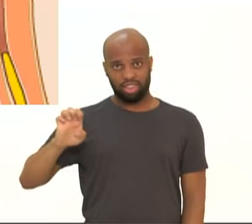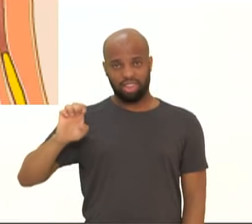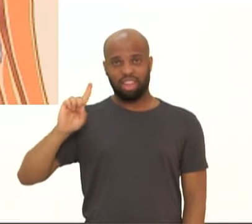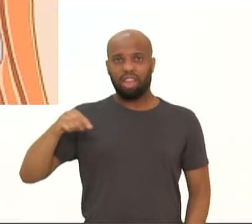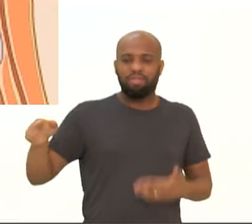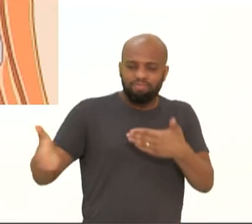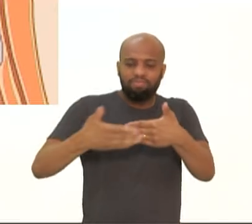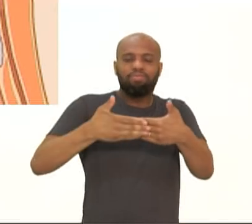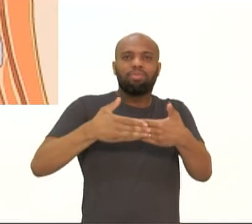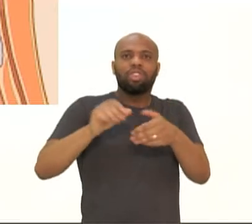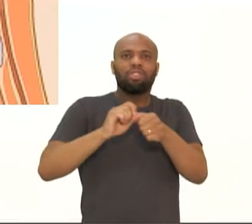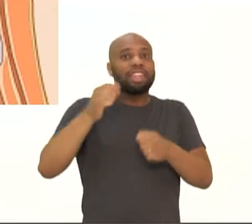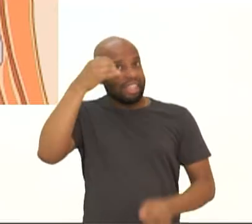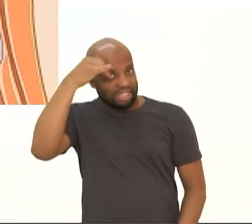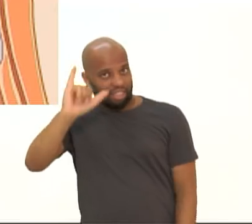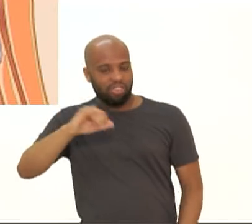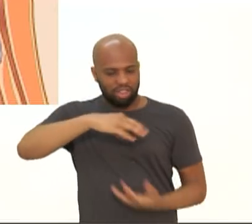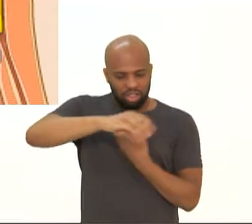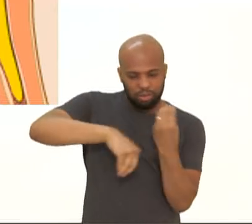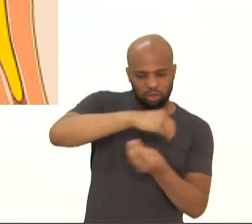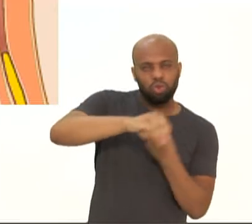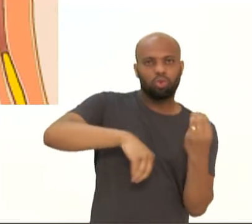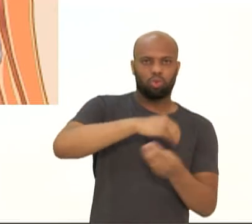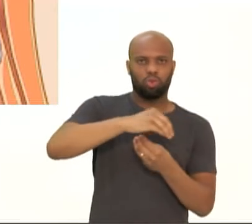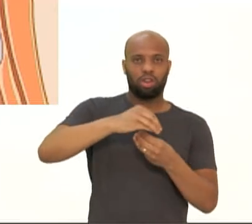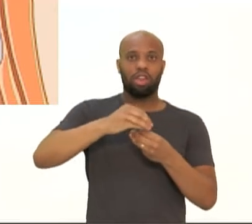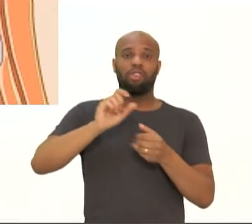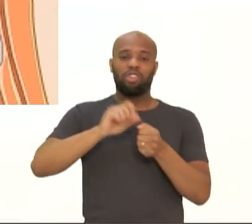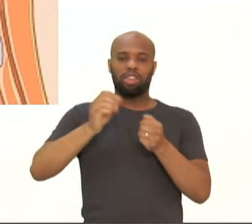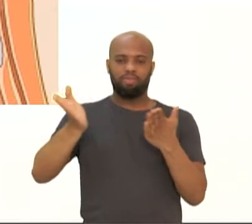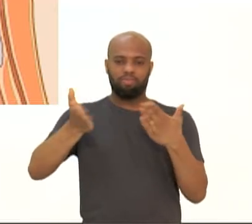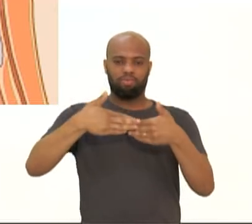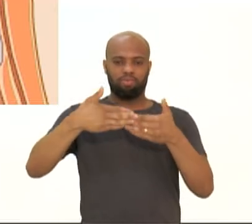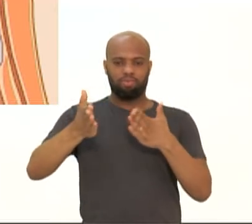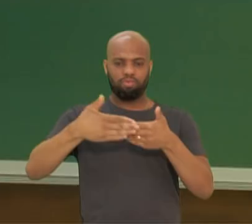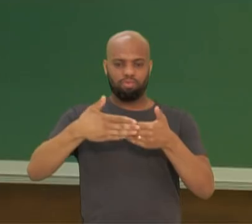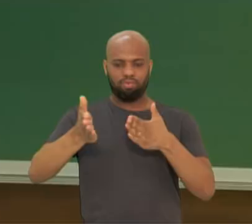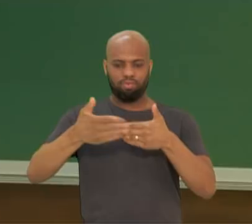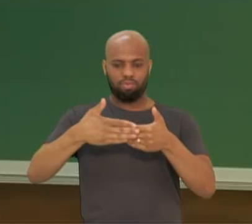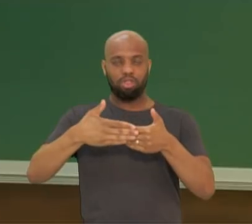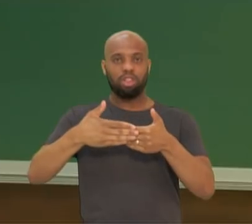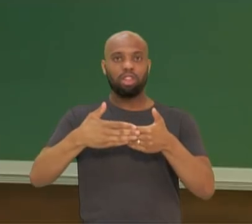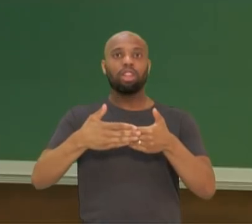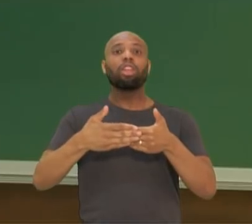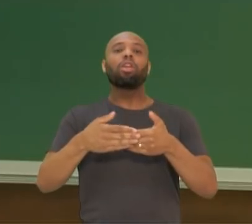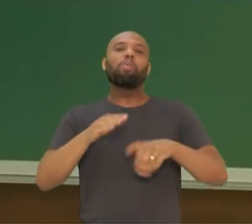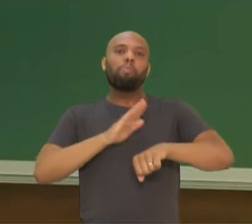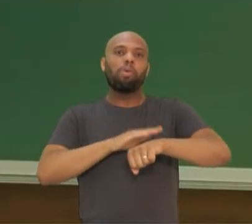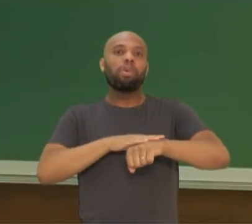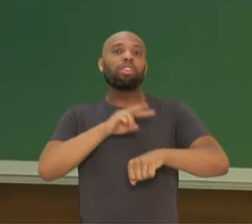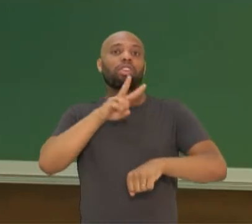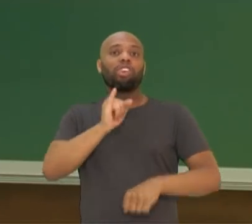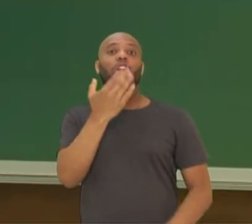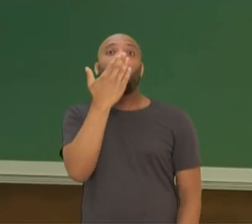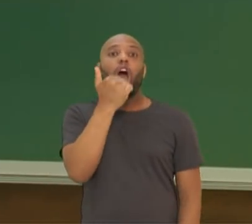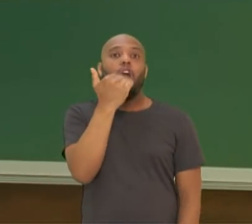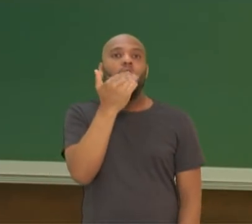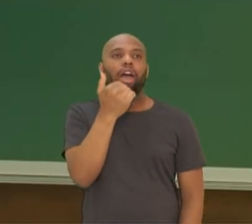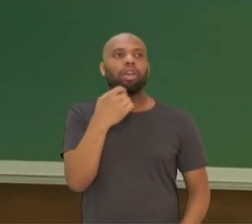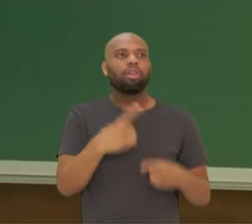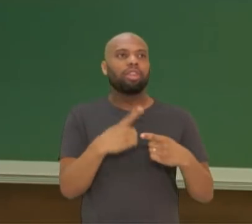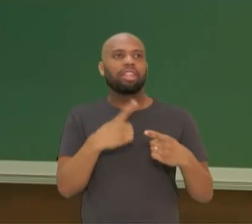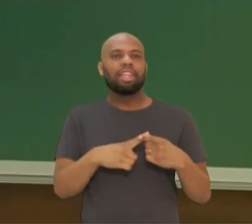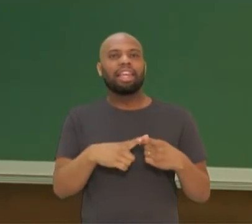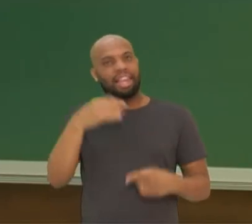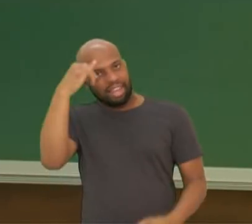cartilagem que vai fazer um movimento de fechar no momento que a gente vai engolir o alimento. impedindo